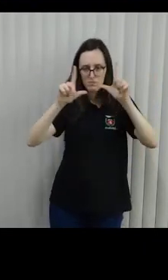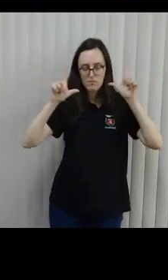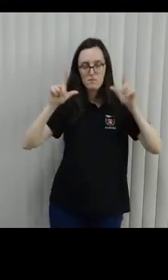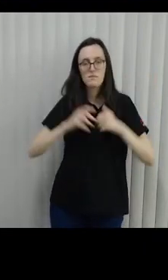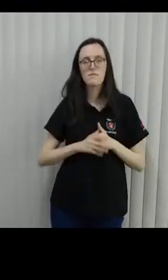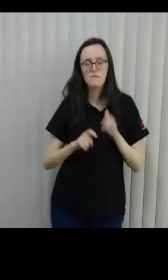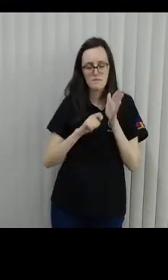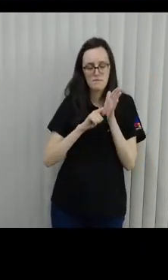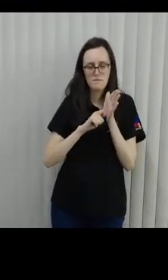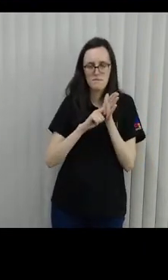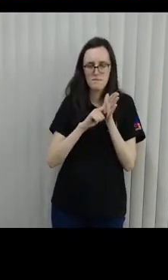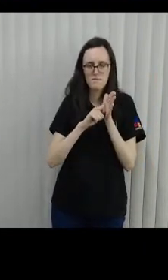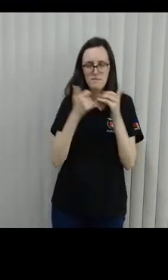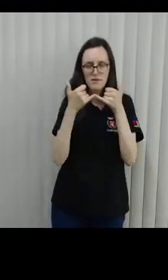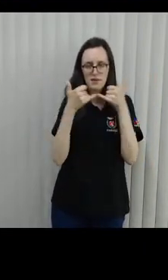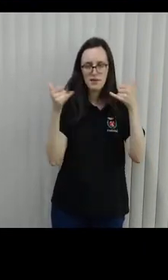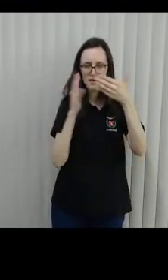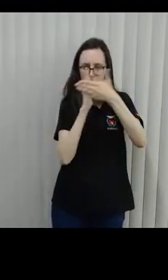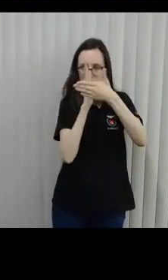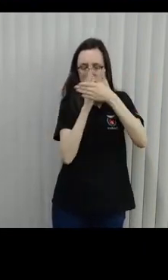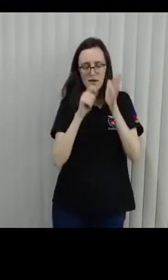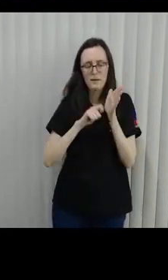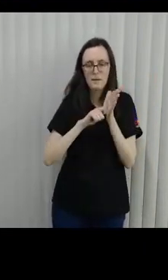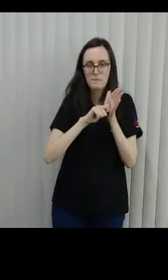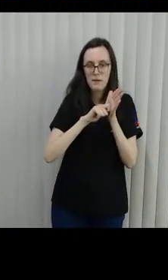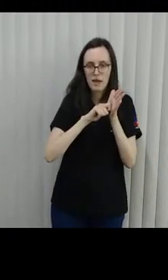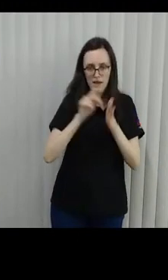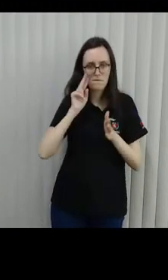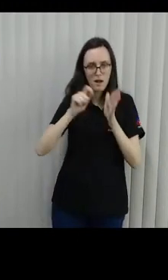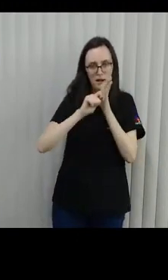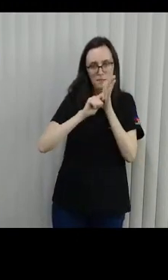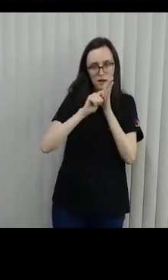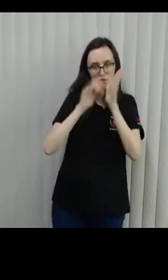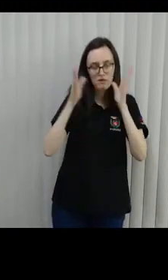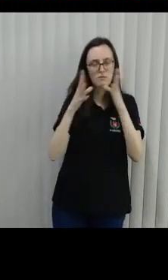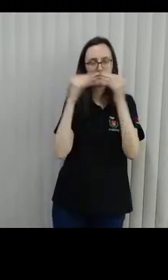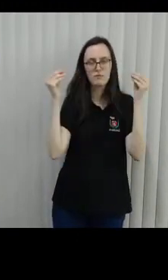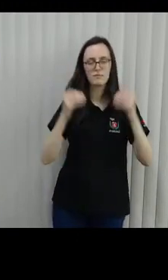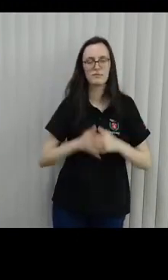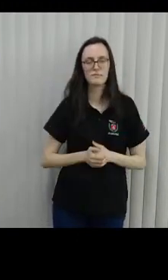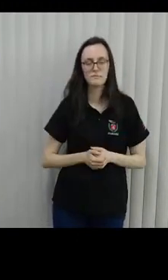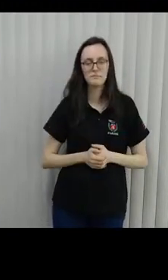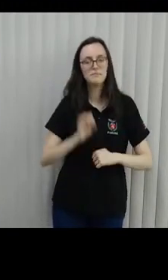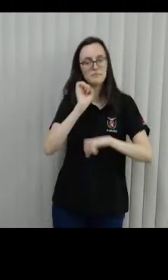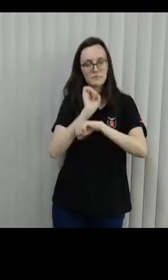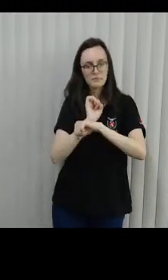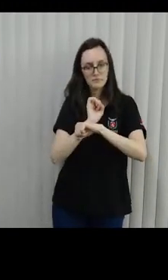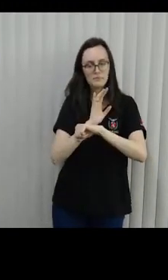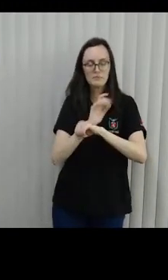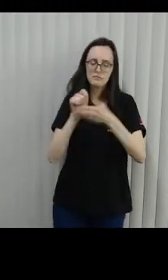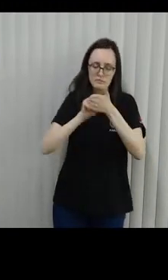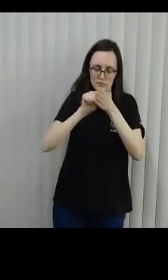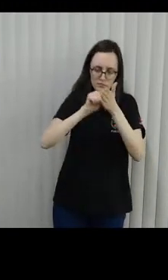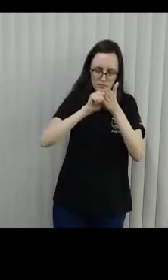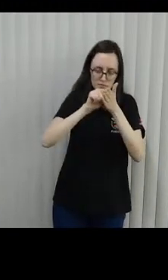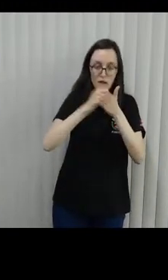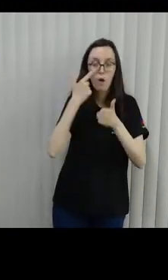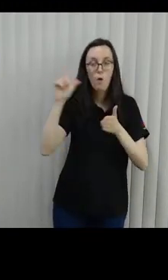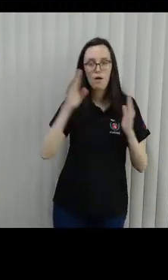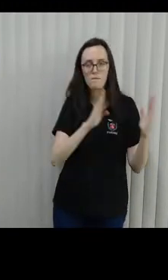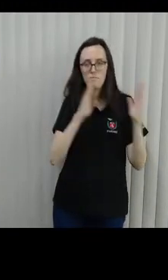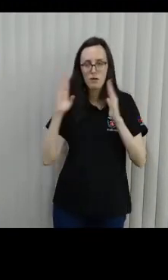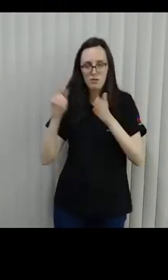E vou apagar esse pedaço aqui, ó. Tá vendo que apagou aqui, ó? Ele sumiu. Vou apagar um pouquinho mais, uma outra